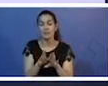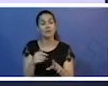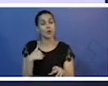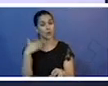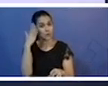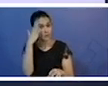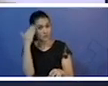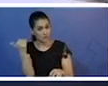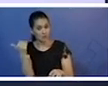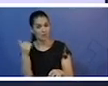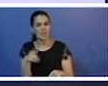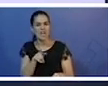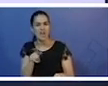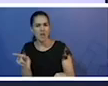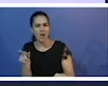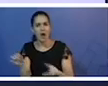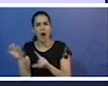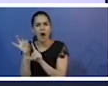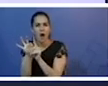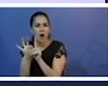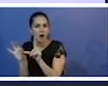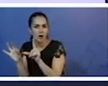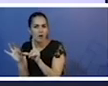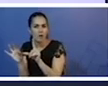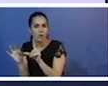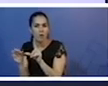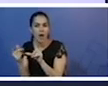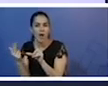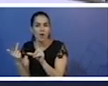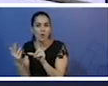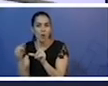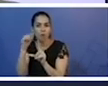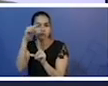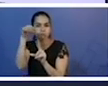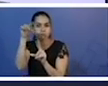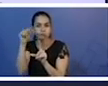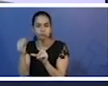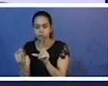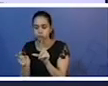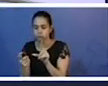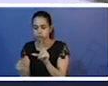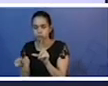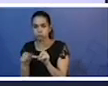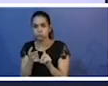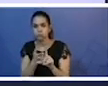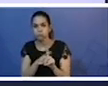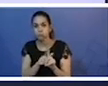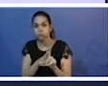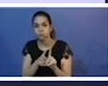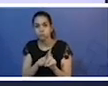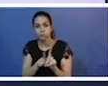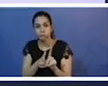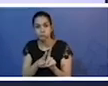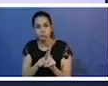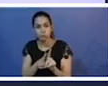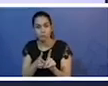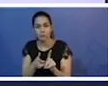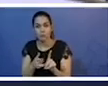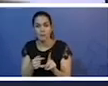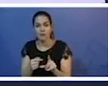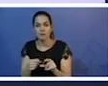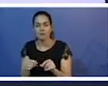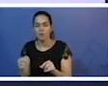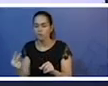sei, esse ângulo vai ser igual a esse daqui, esse igual a esse. Portanto, esses dois